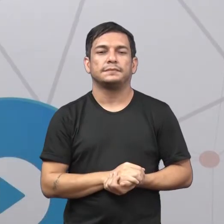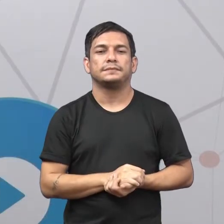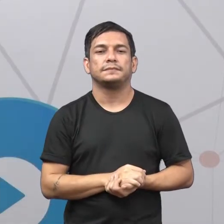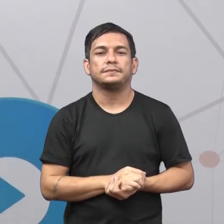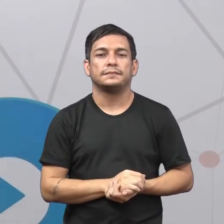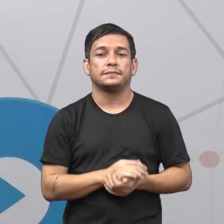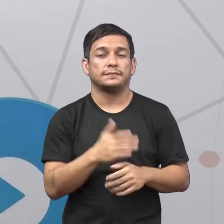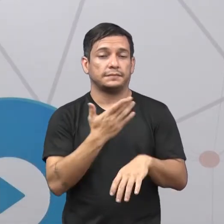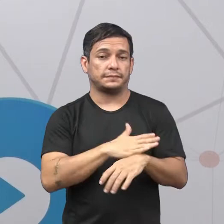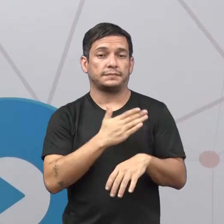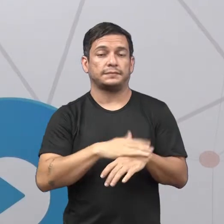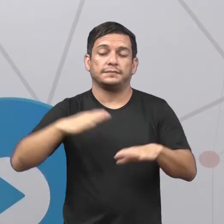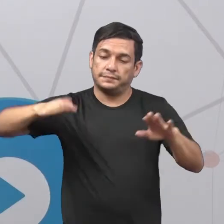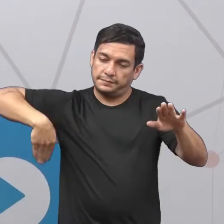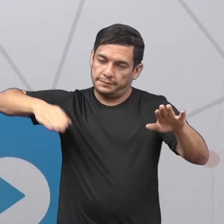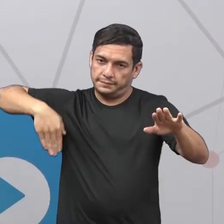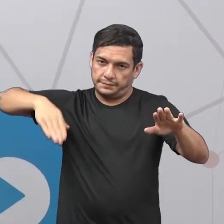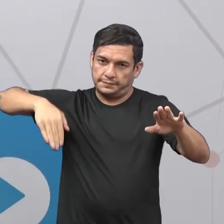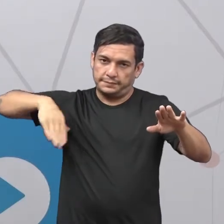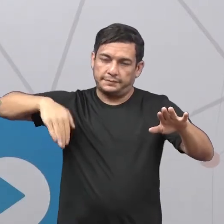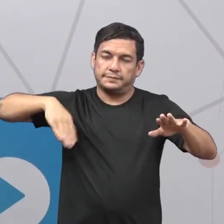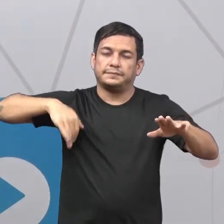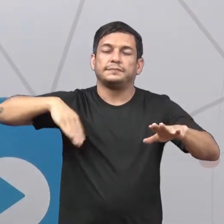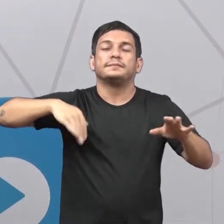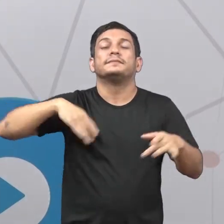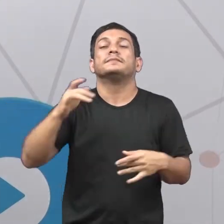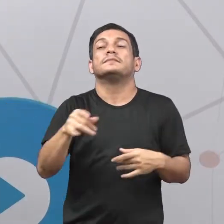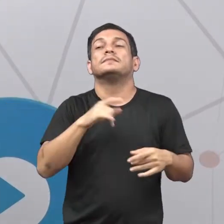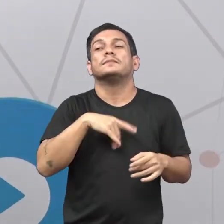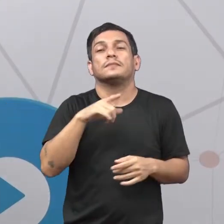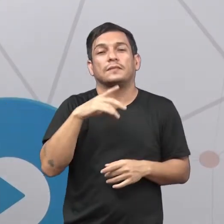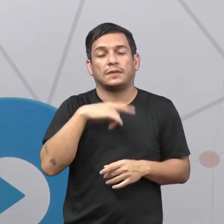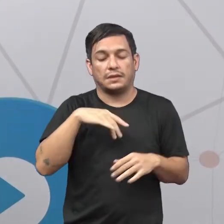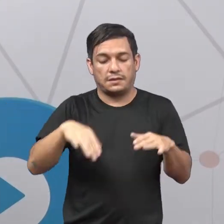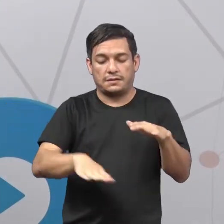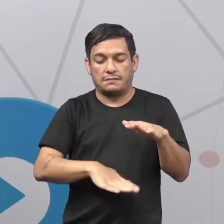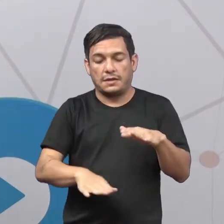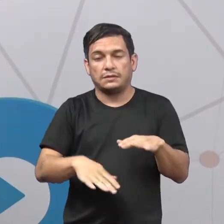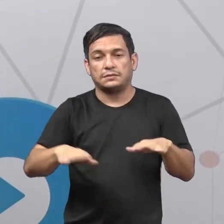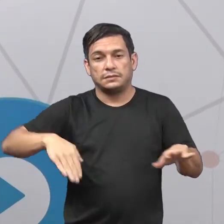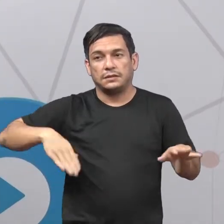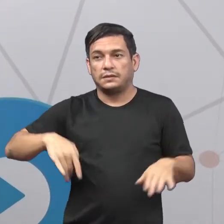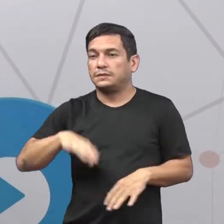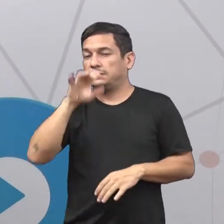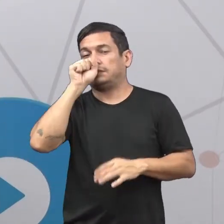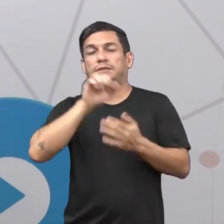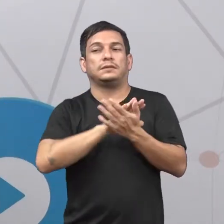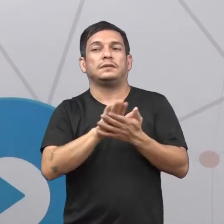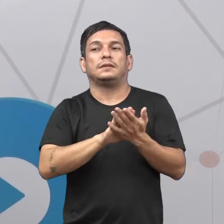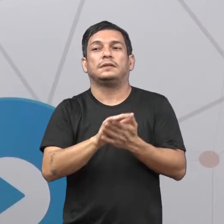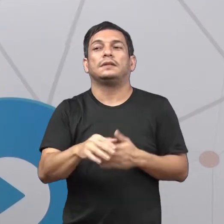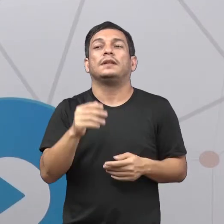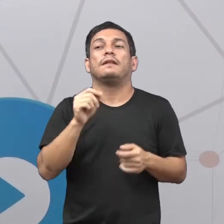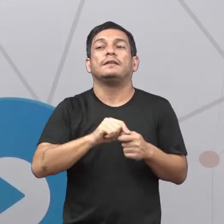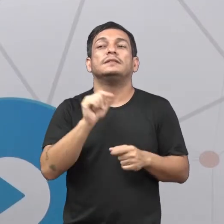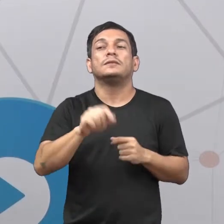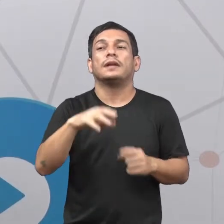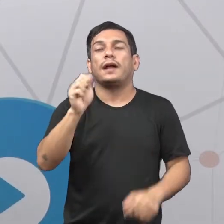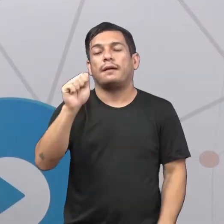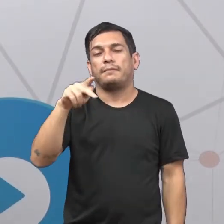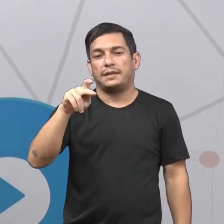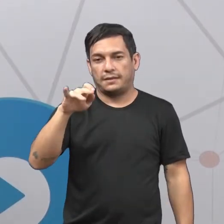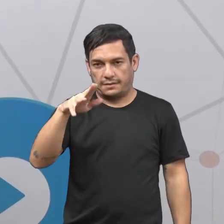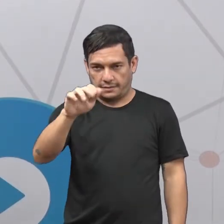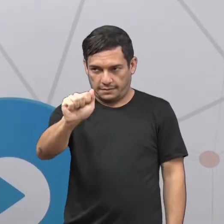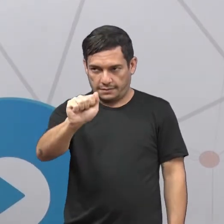os praticantes de natação, né, os nadadores, quando eles estão debaixo da água, eles não respiram, então eles estão fazendo